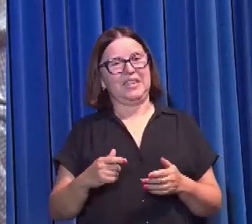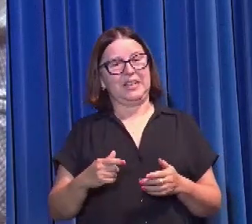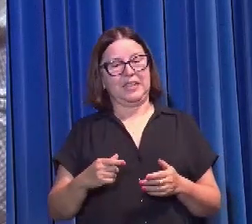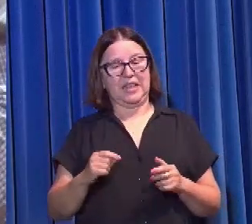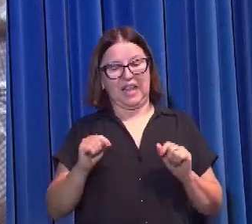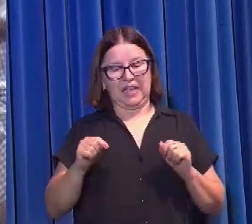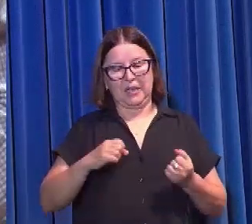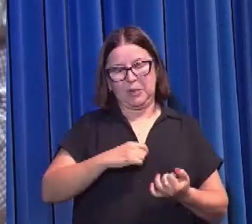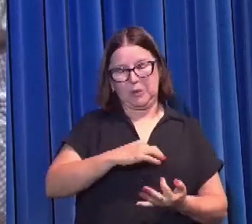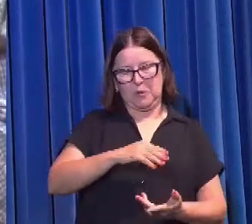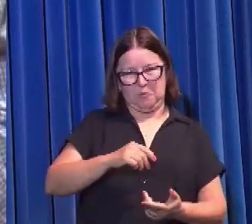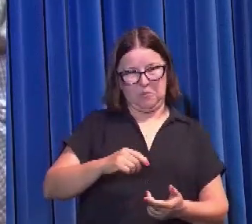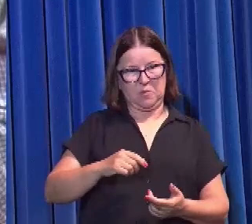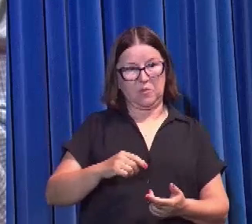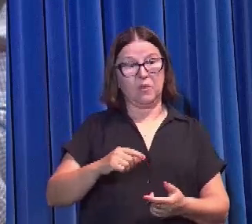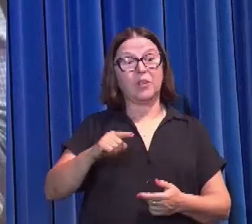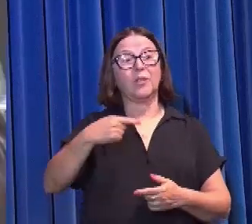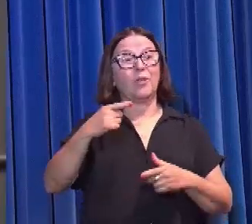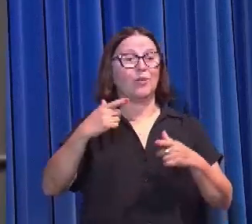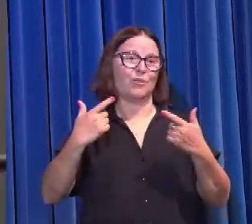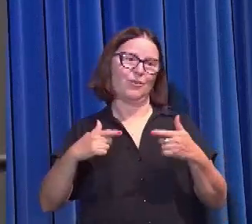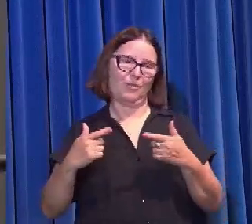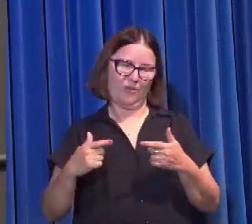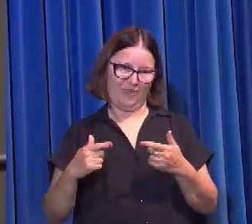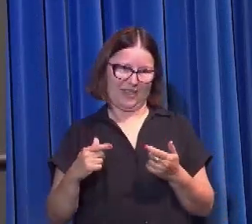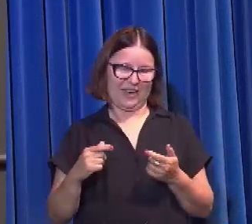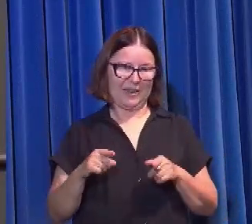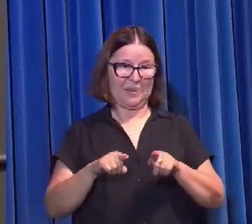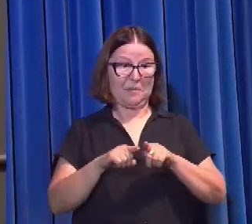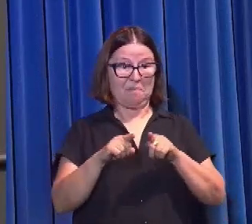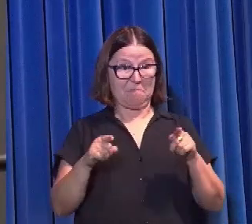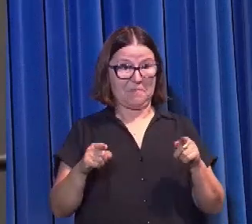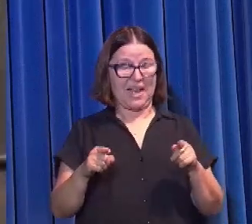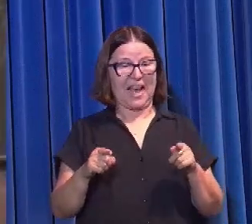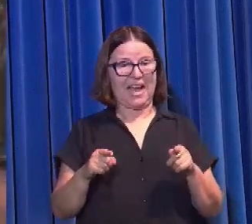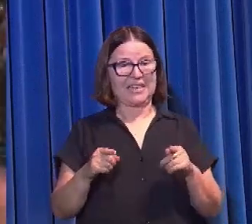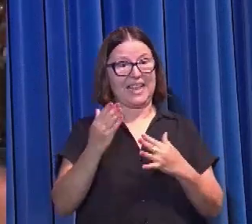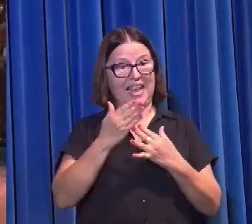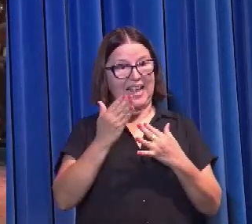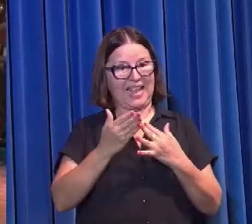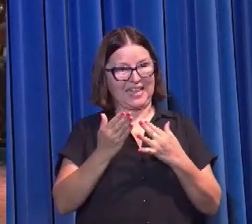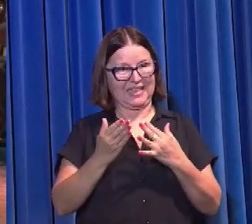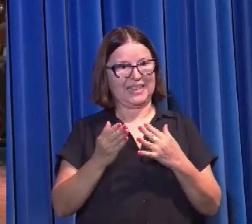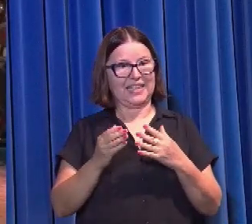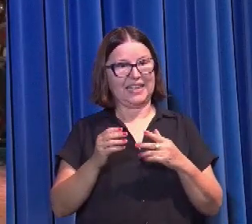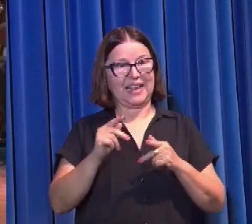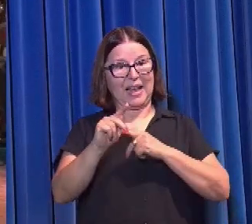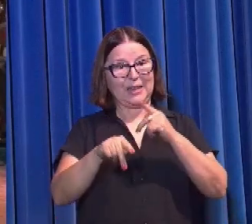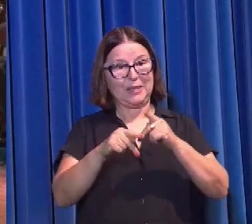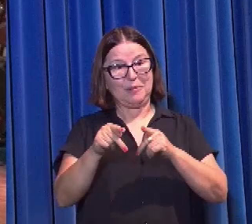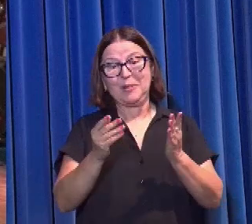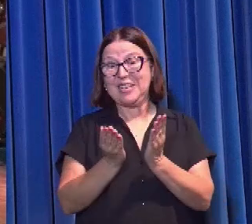na igreja de Jesus Cristo. E aqui eu quero chamar a atenção para vocês.